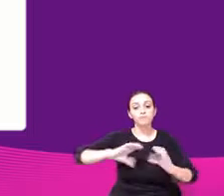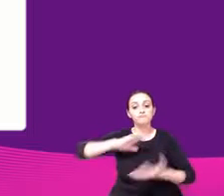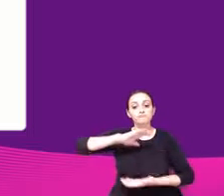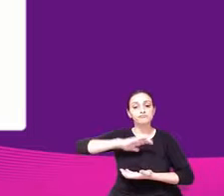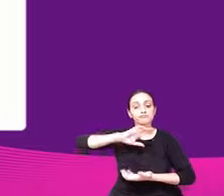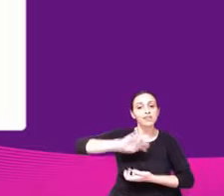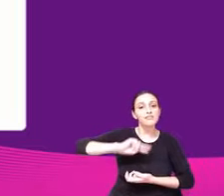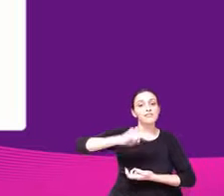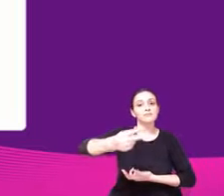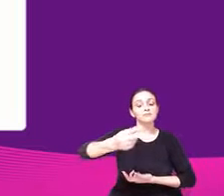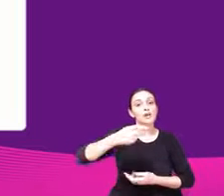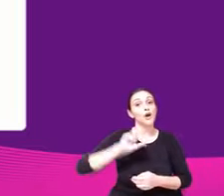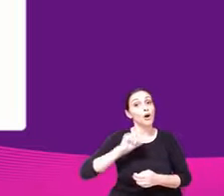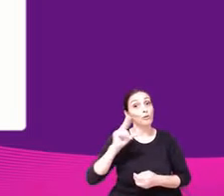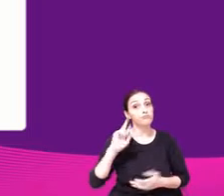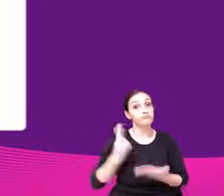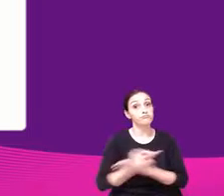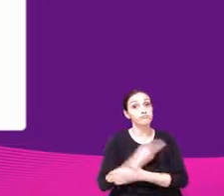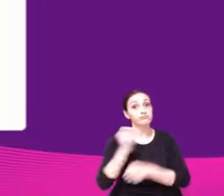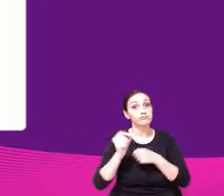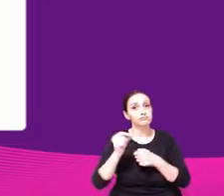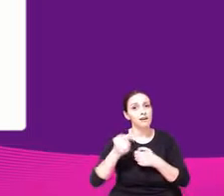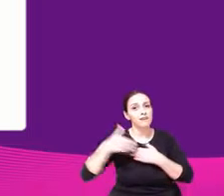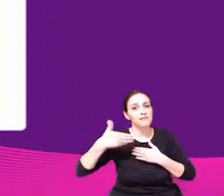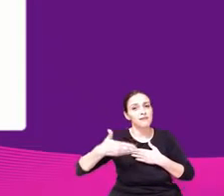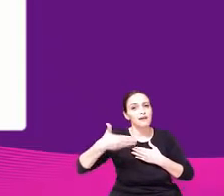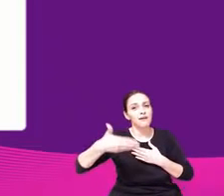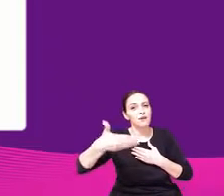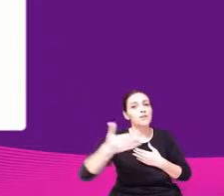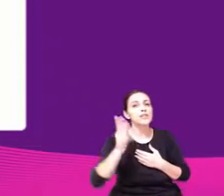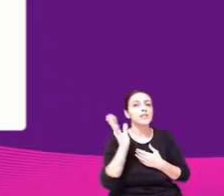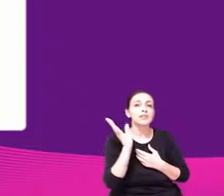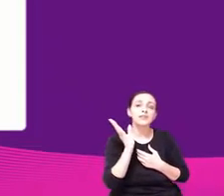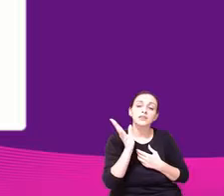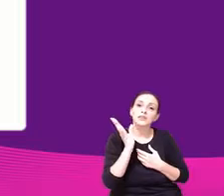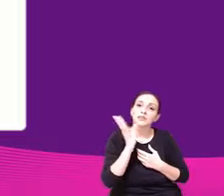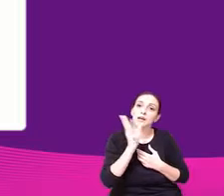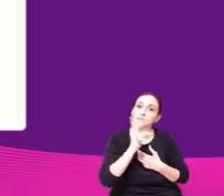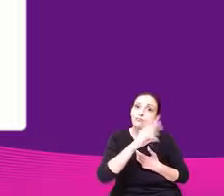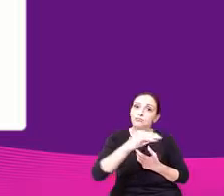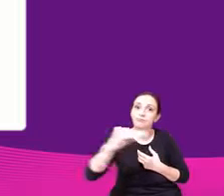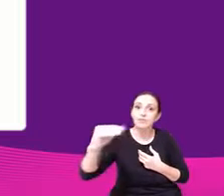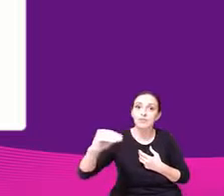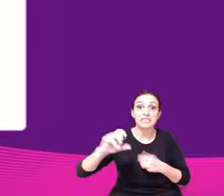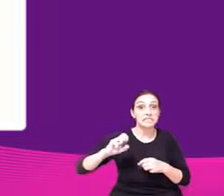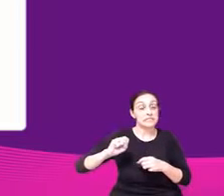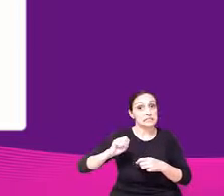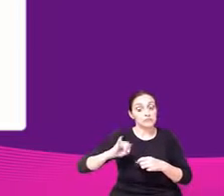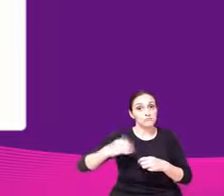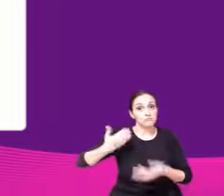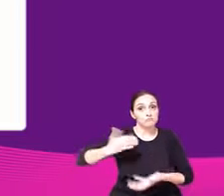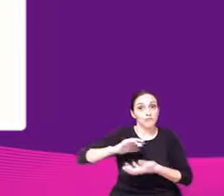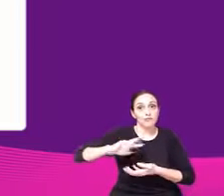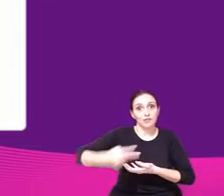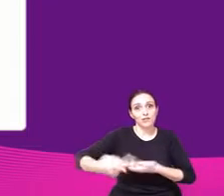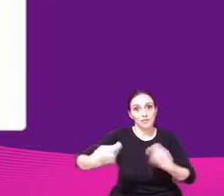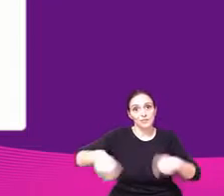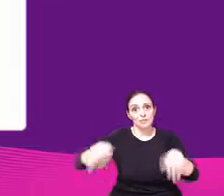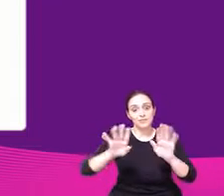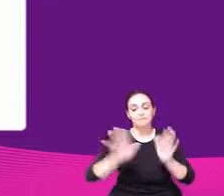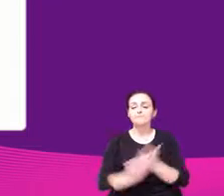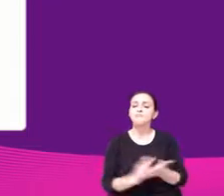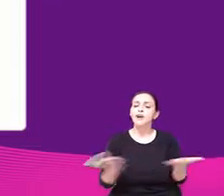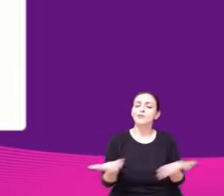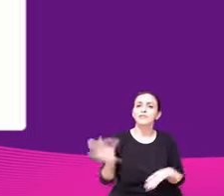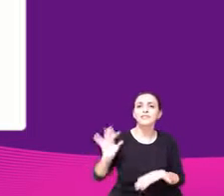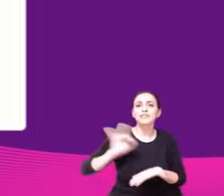isso aconteça muito mais tarde do que sem a intervenção. A gente tem hoje, na verdade, talvez um